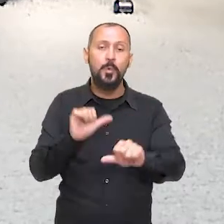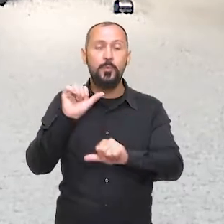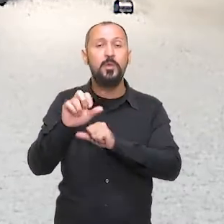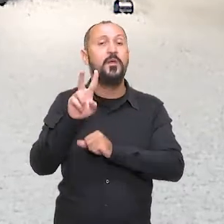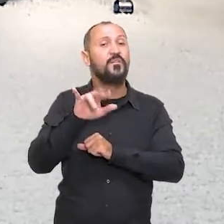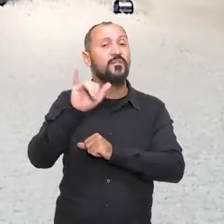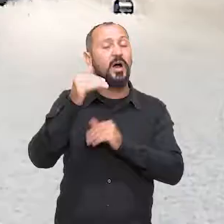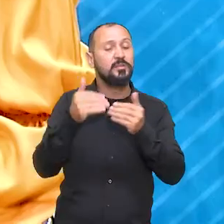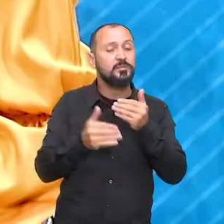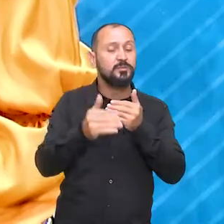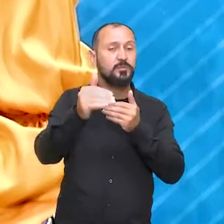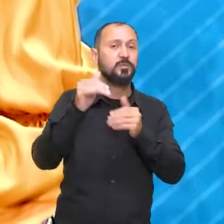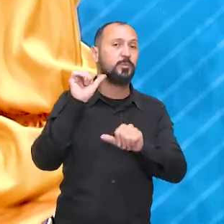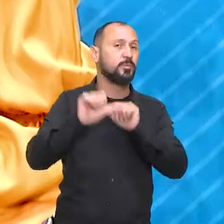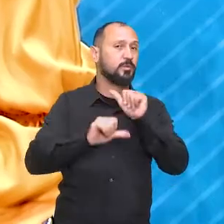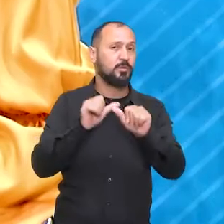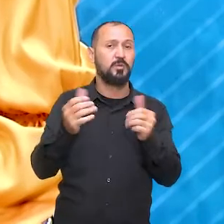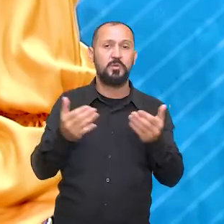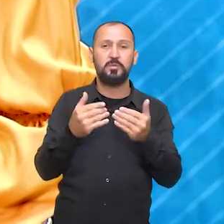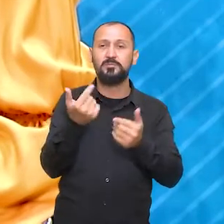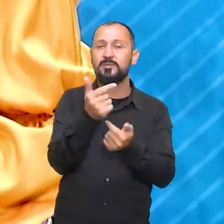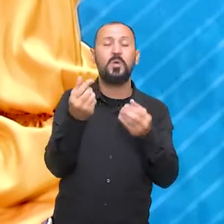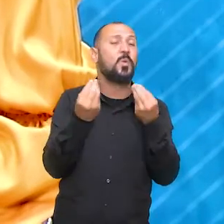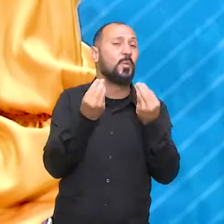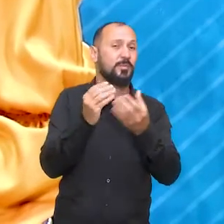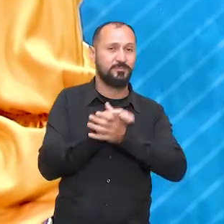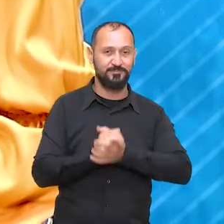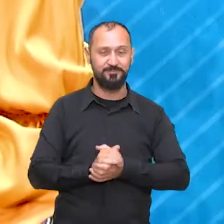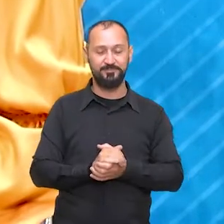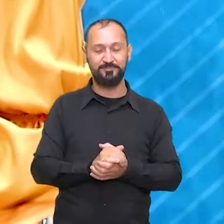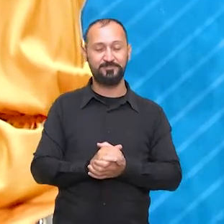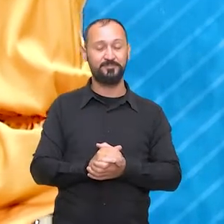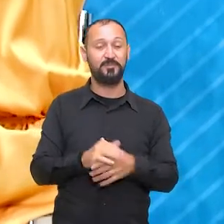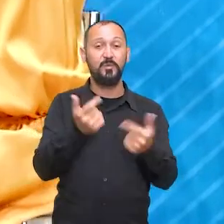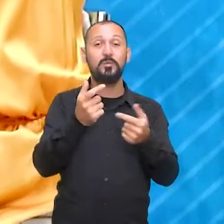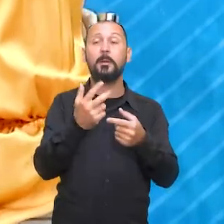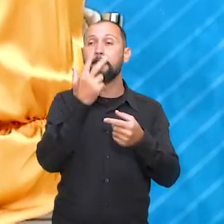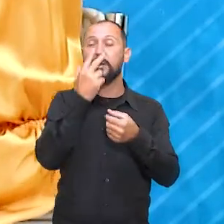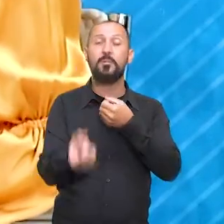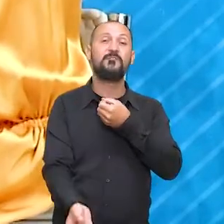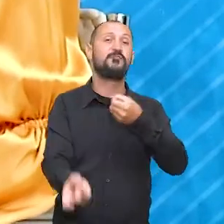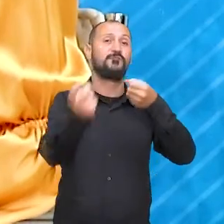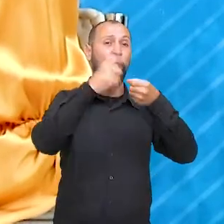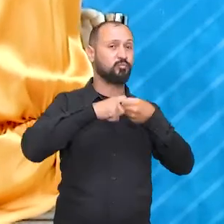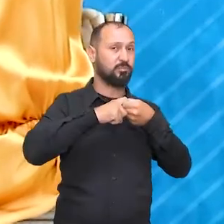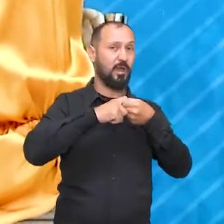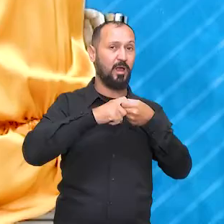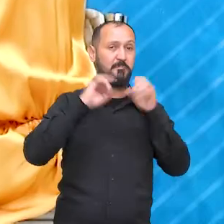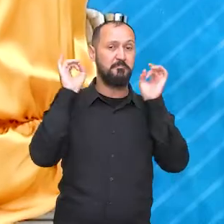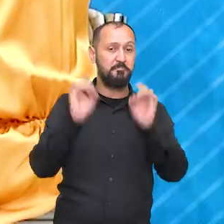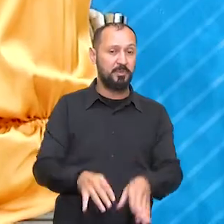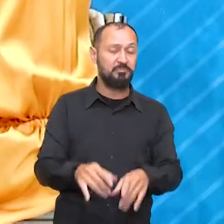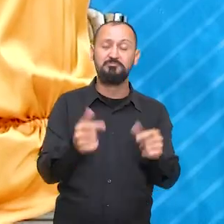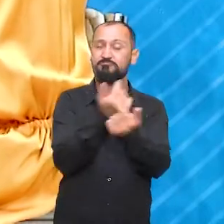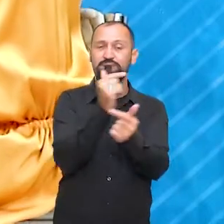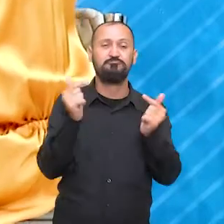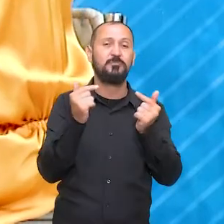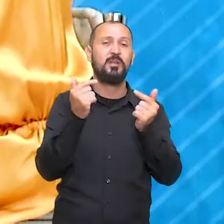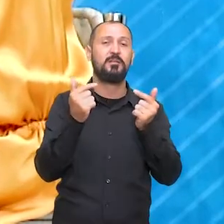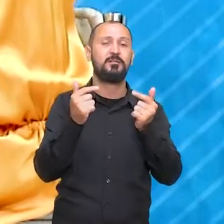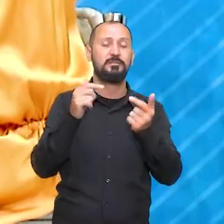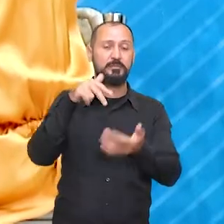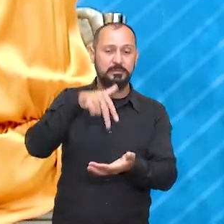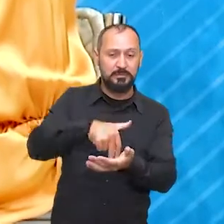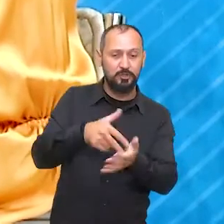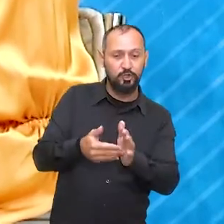Sim. E vai mudar. E hoje em dia não tem como voltar atrás. Não existe um retrocesso, Não, né, não.